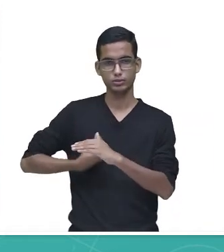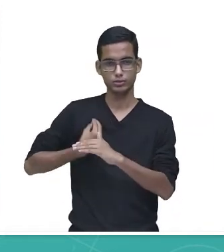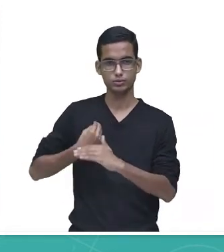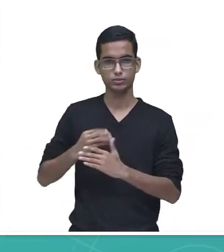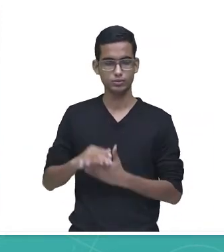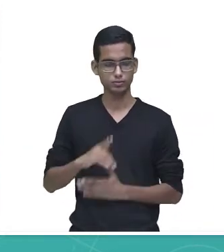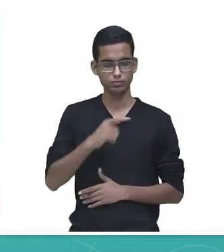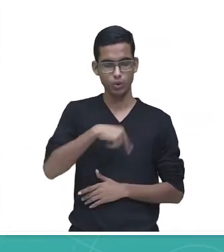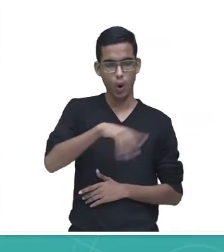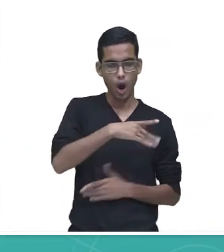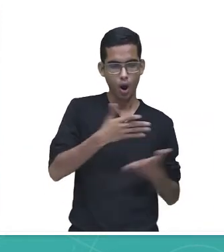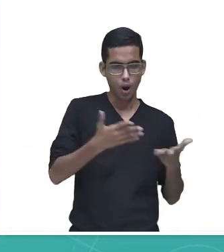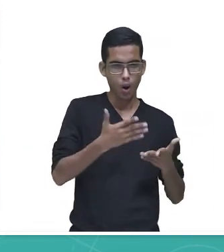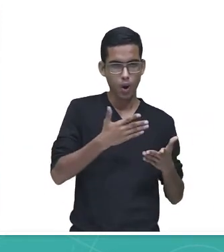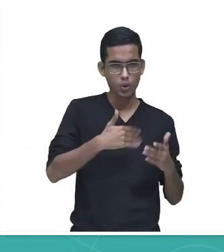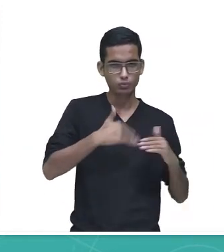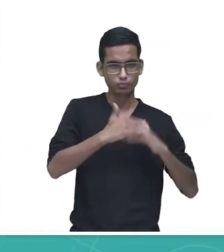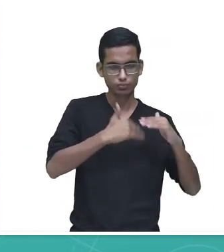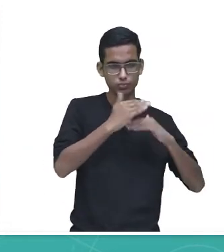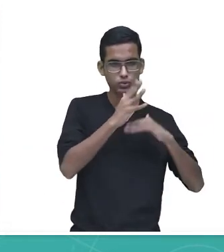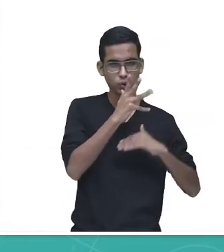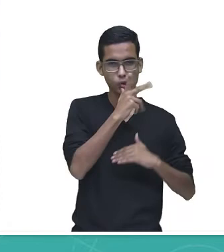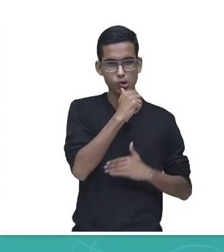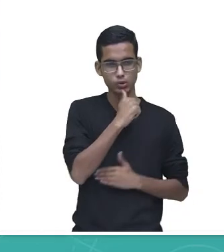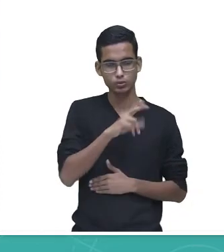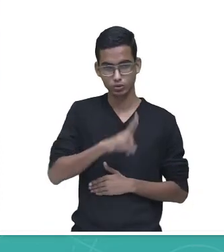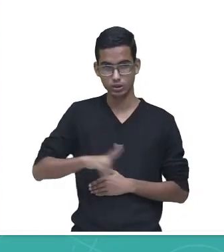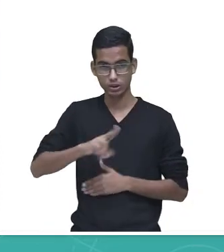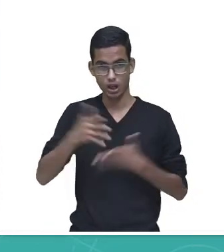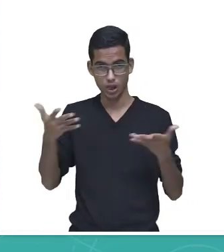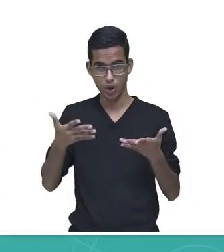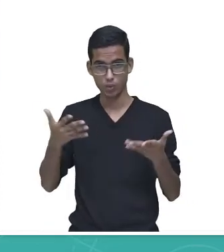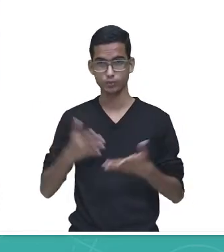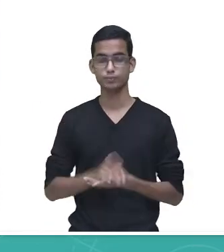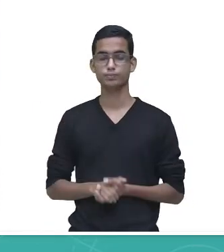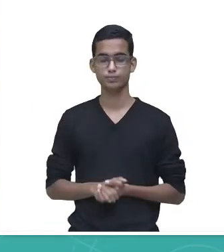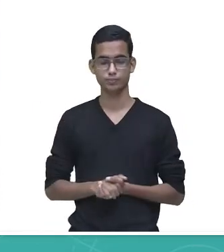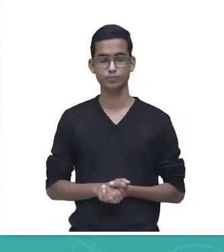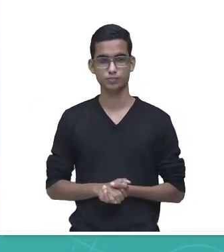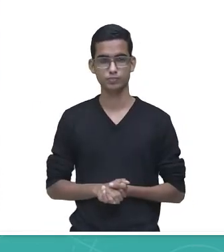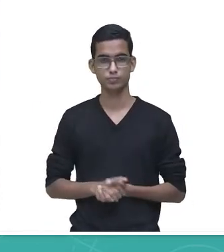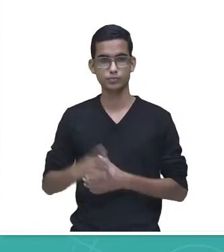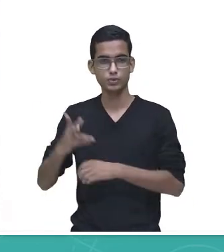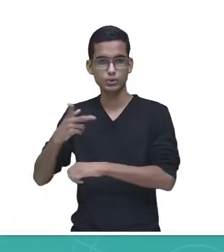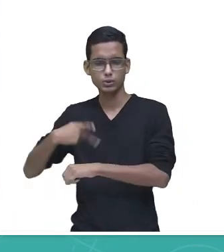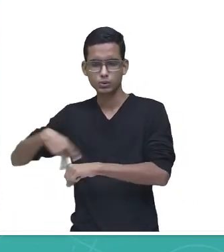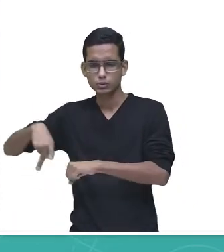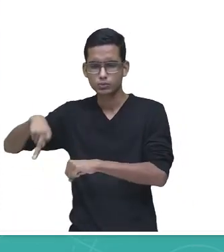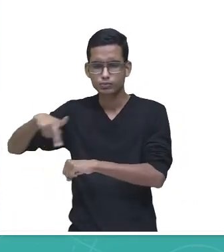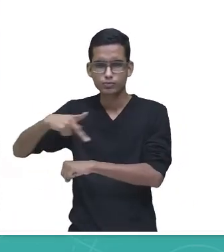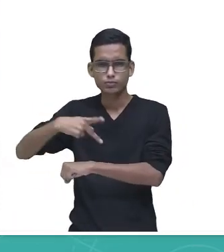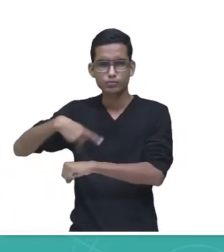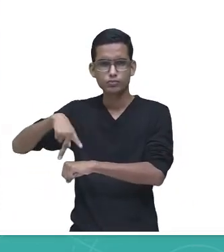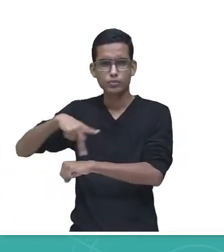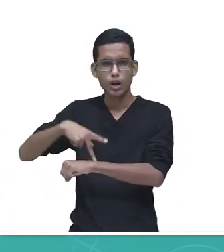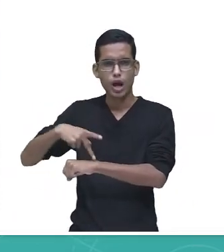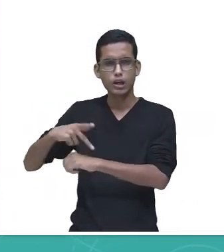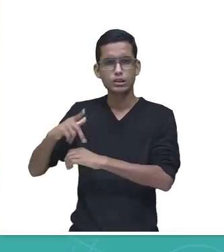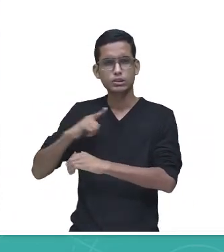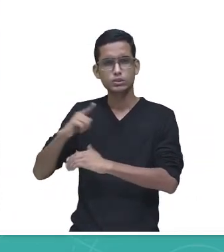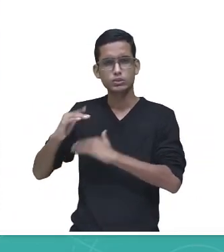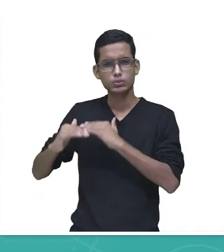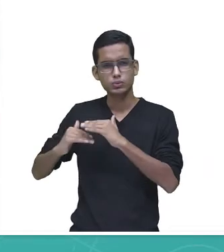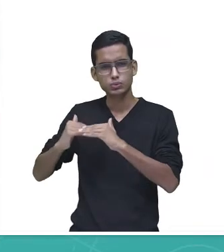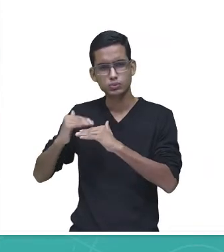que nós temos hoje, mais utilizada, mais aceita. Países em via de desenvolvimento e países